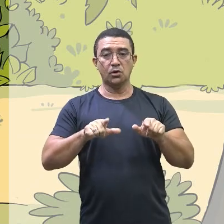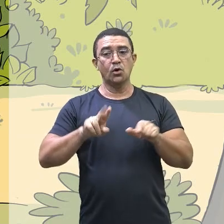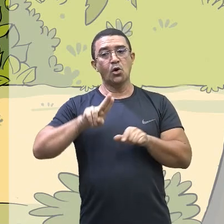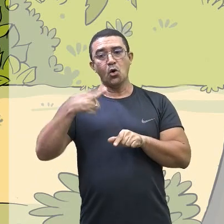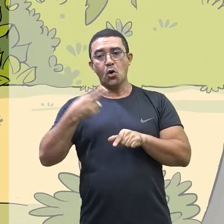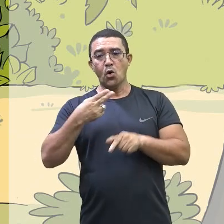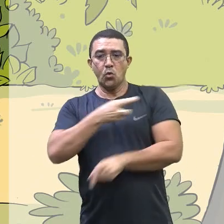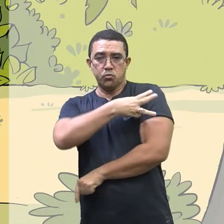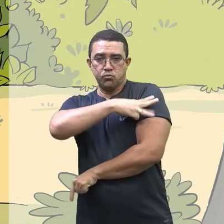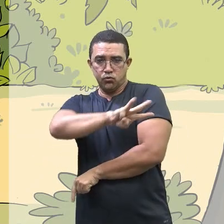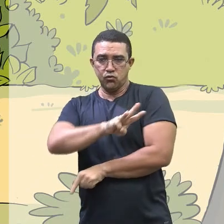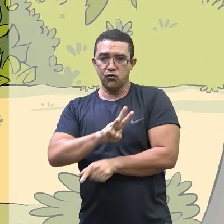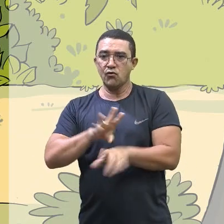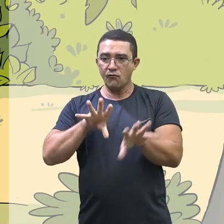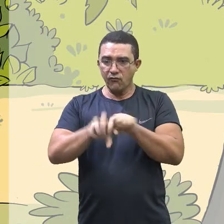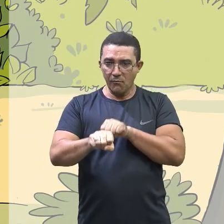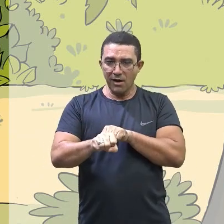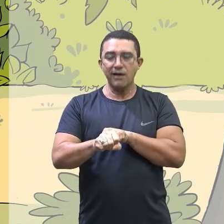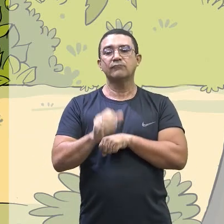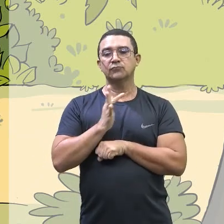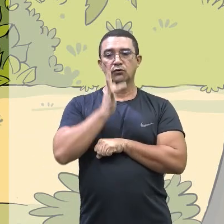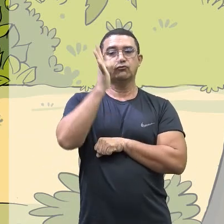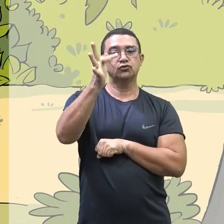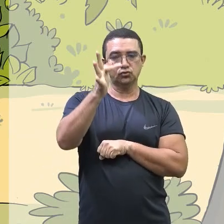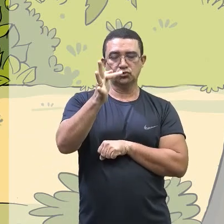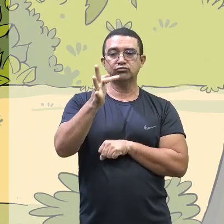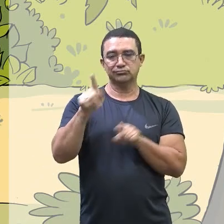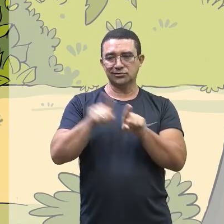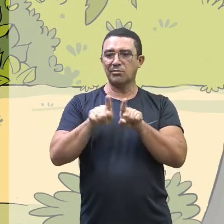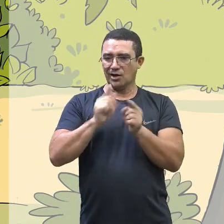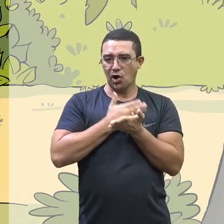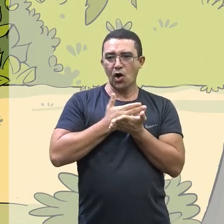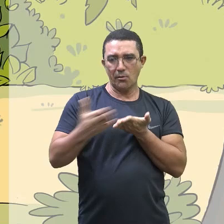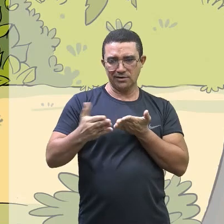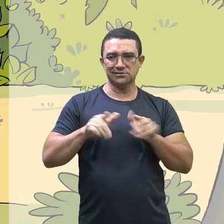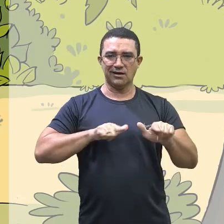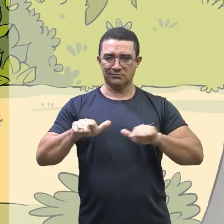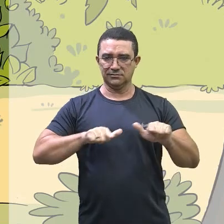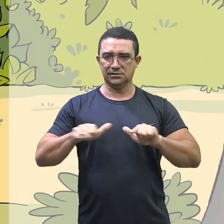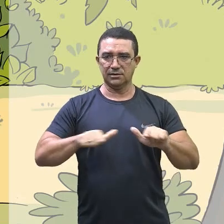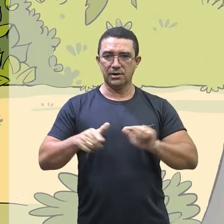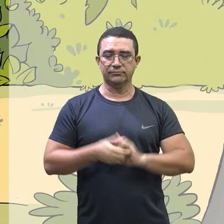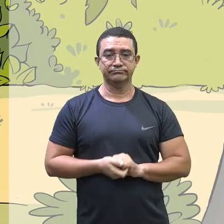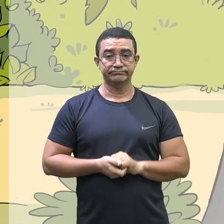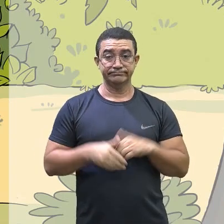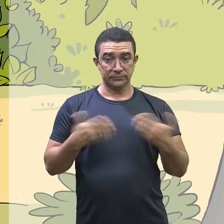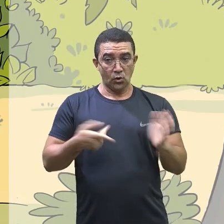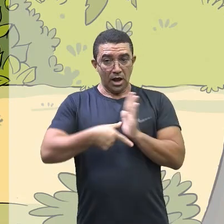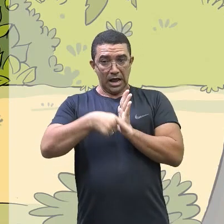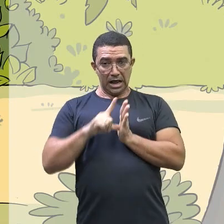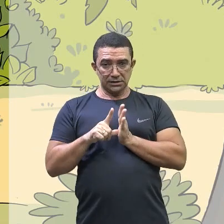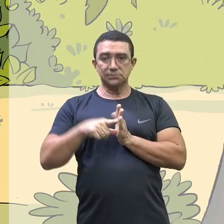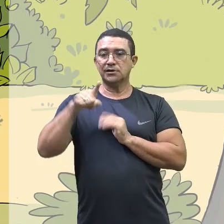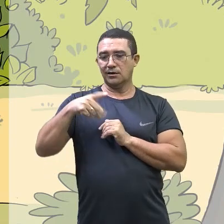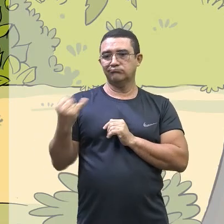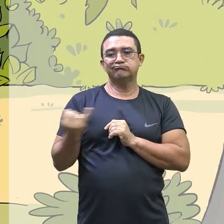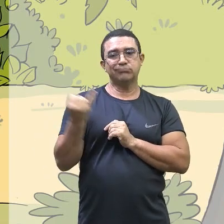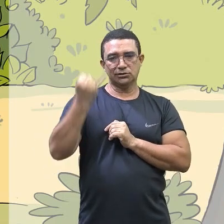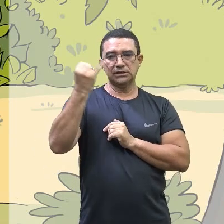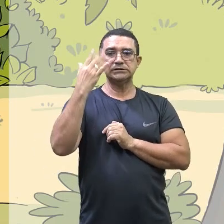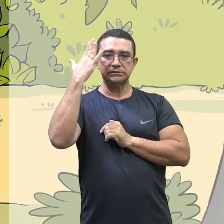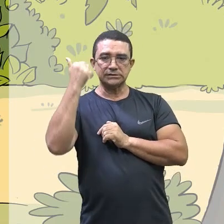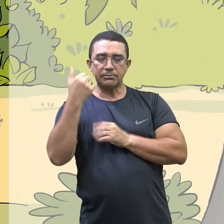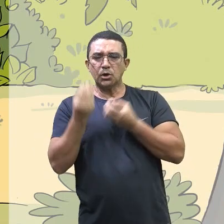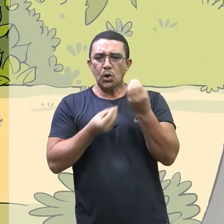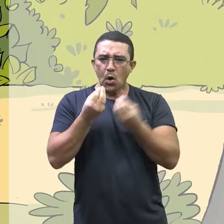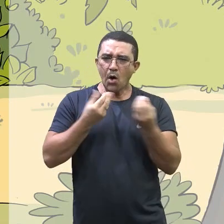terminar o ensino médio, já vai se inserir. E é interessante você conhecer como é a dinâmica aqui do